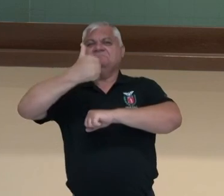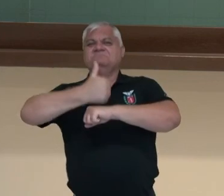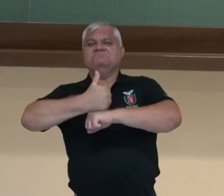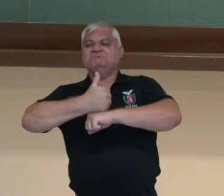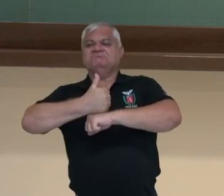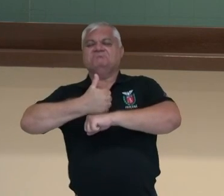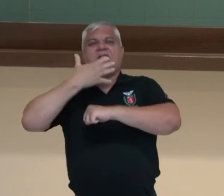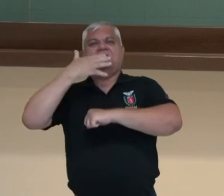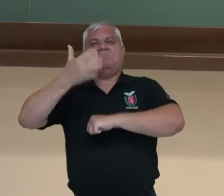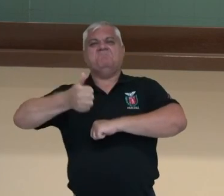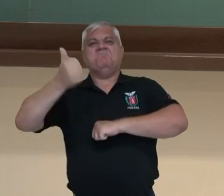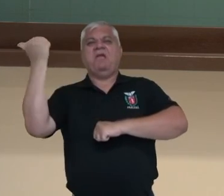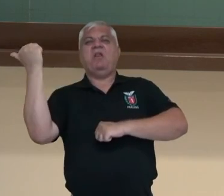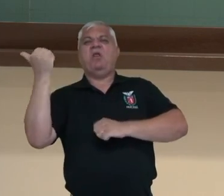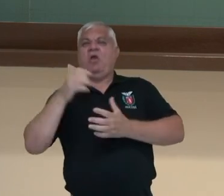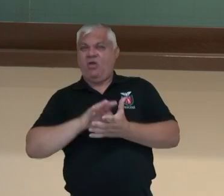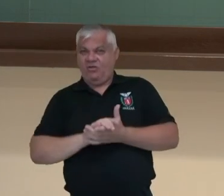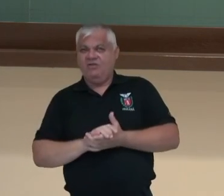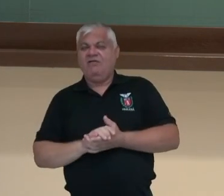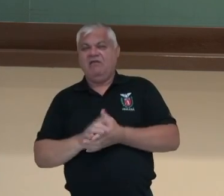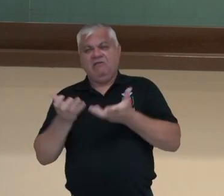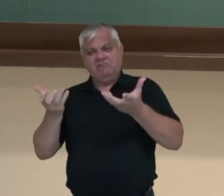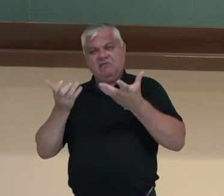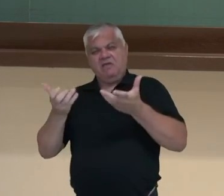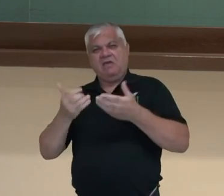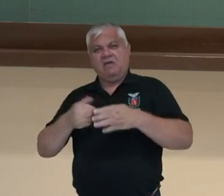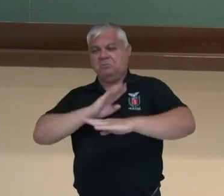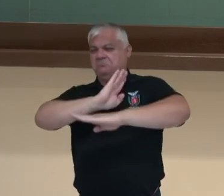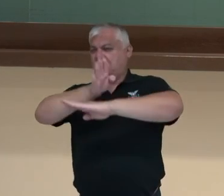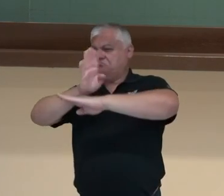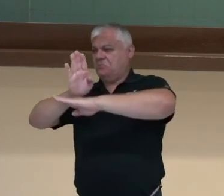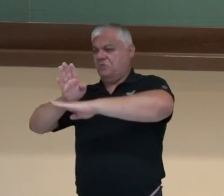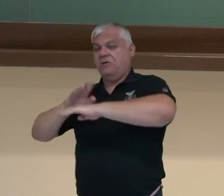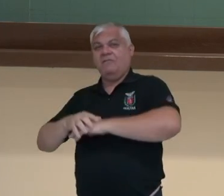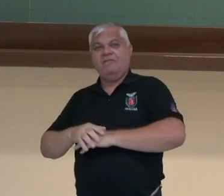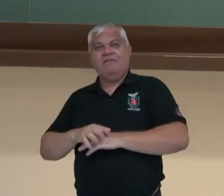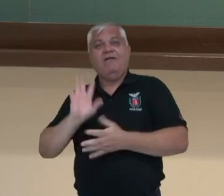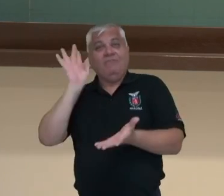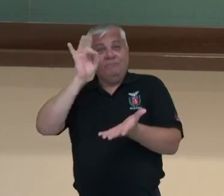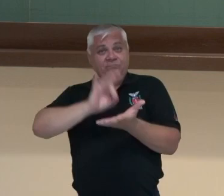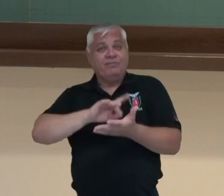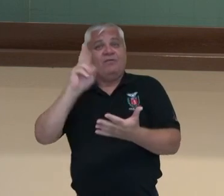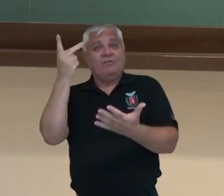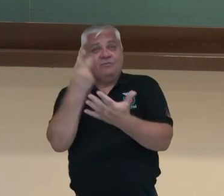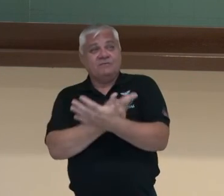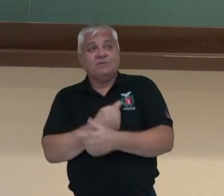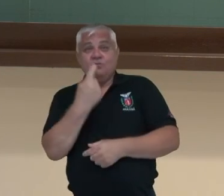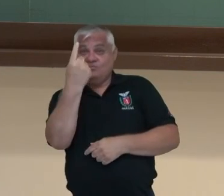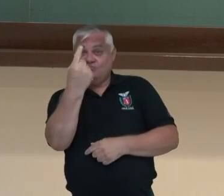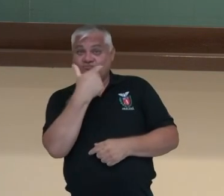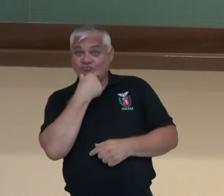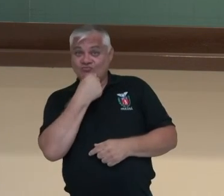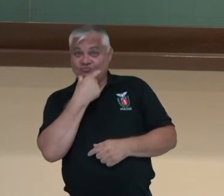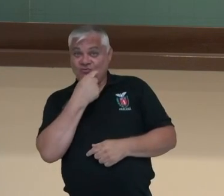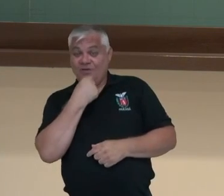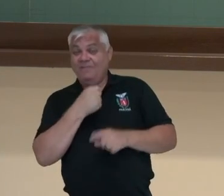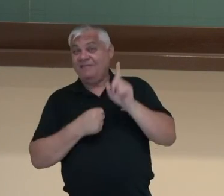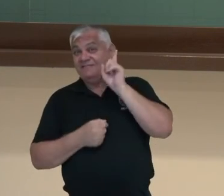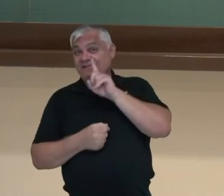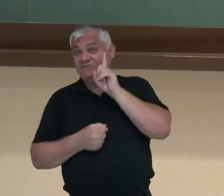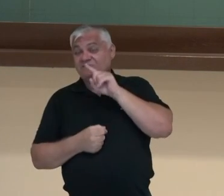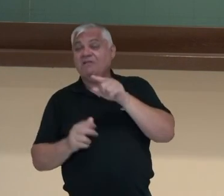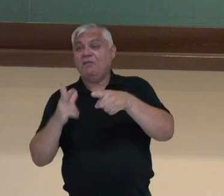Nós estávamos no tempo do nazismo lá, queriam que fosse superior também. E aconteceu de um atleta americano